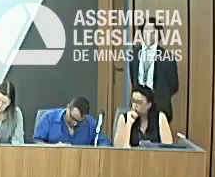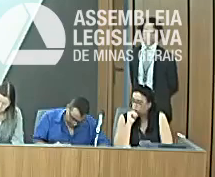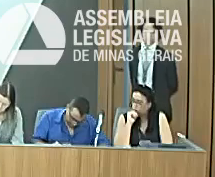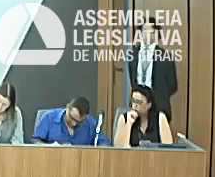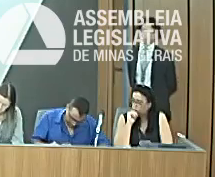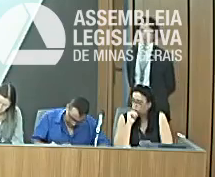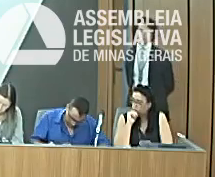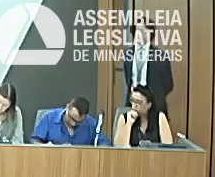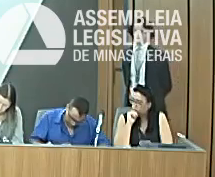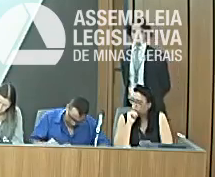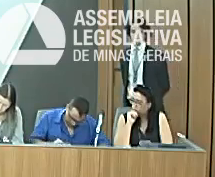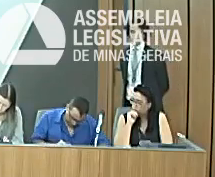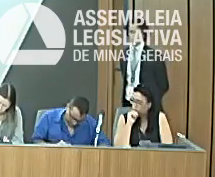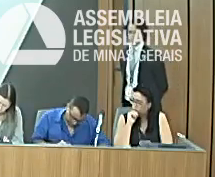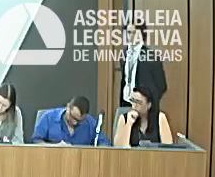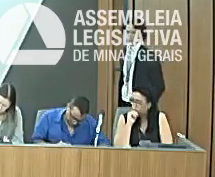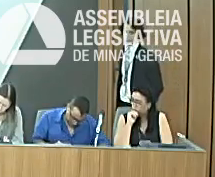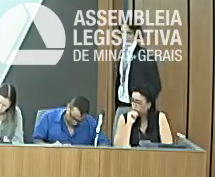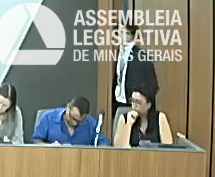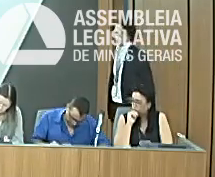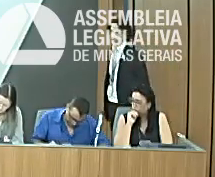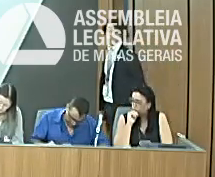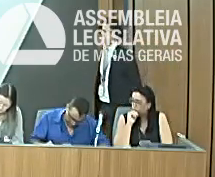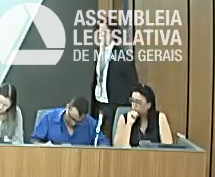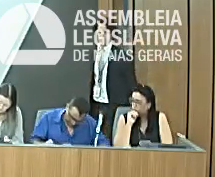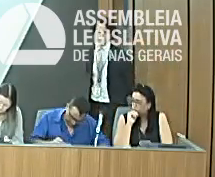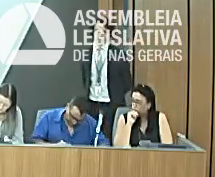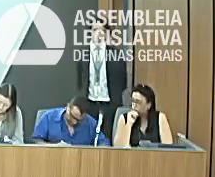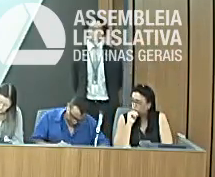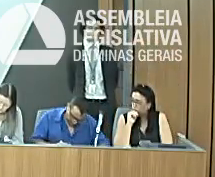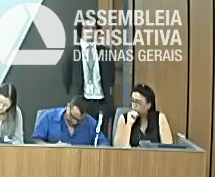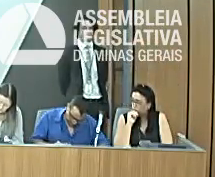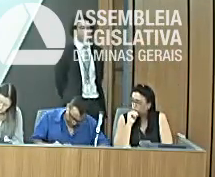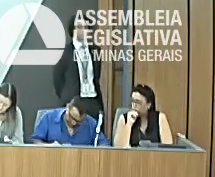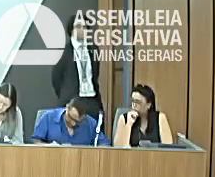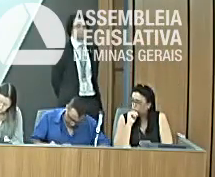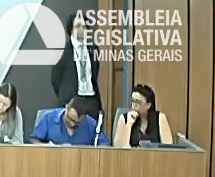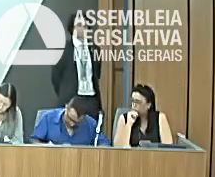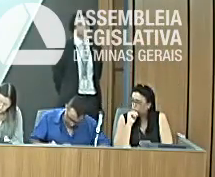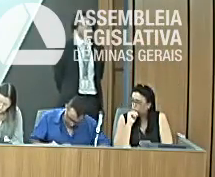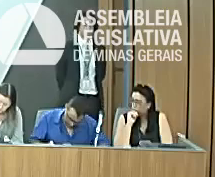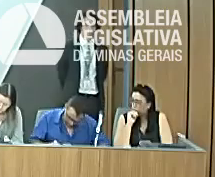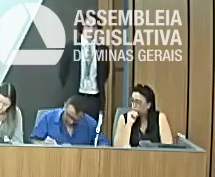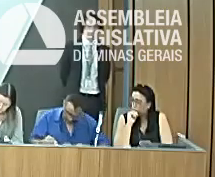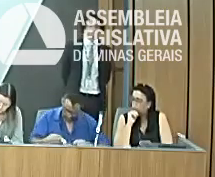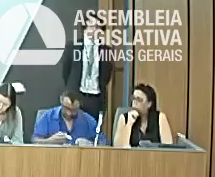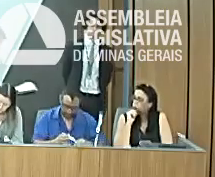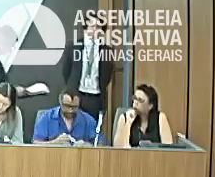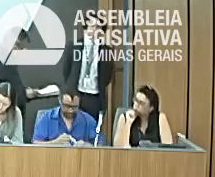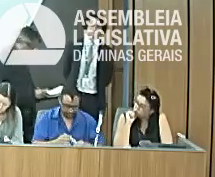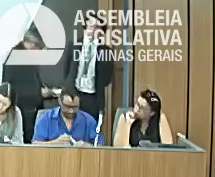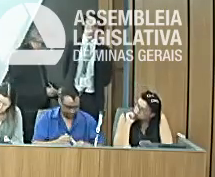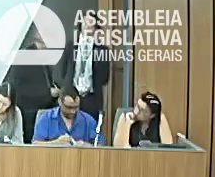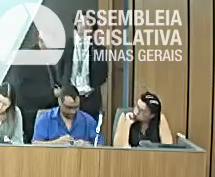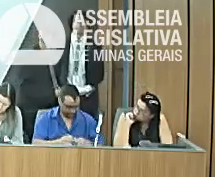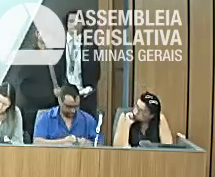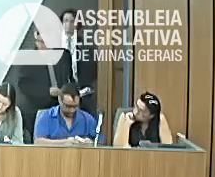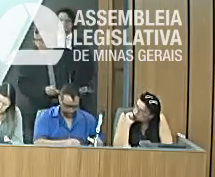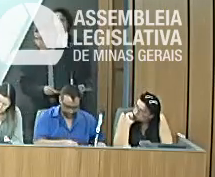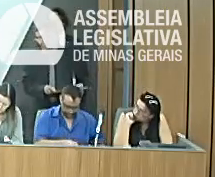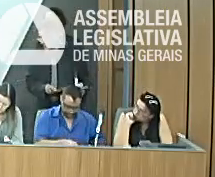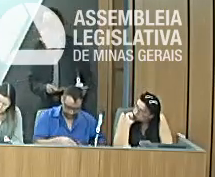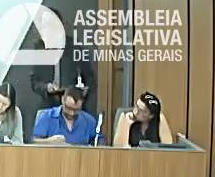que tantos e os servidores socioeducativo como os servidores do agente penitenciário sofreu